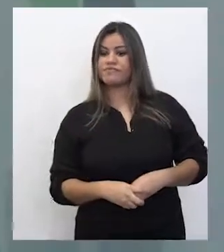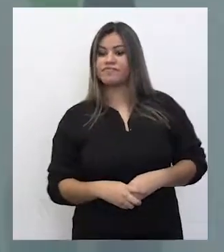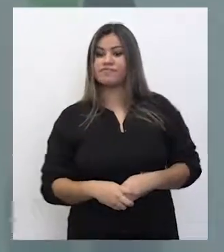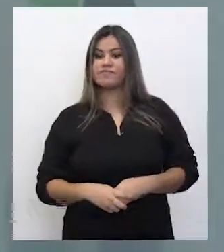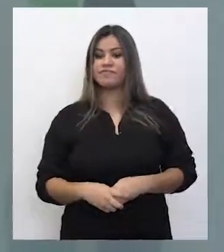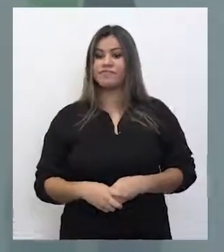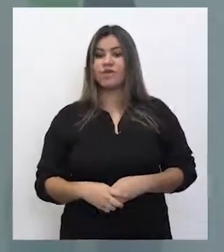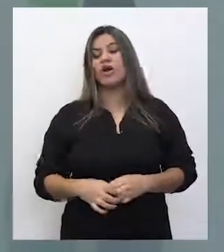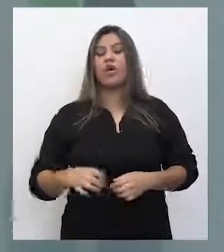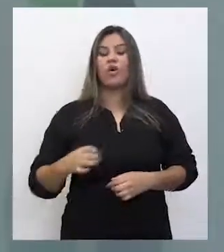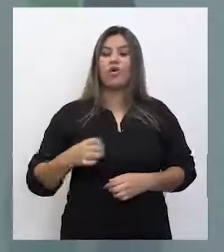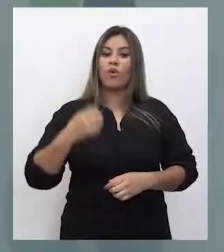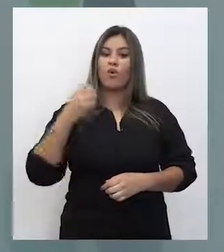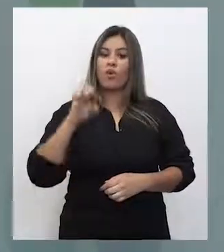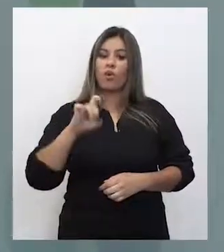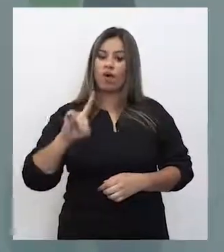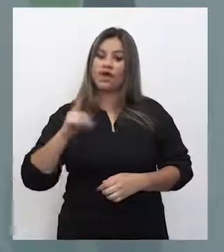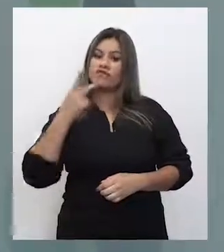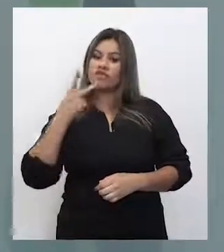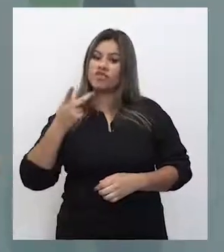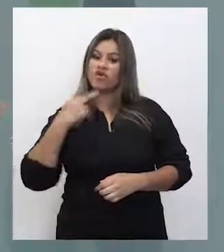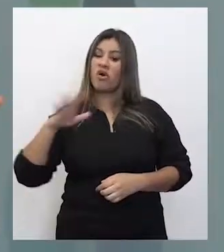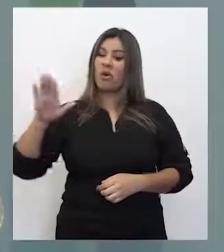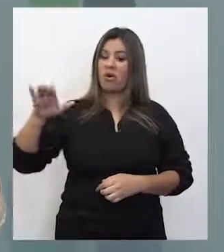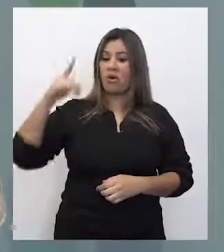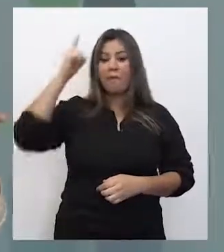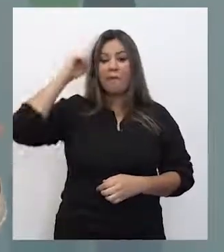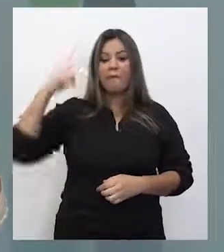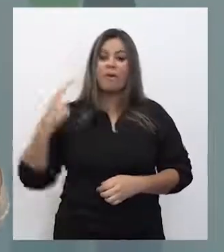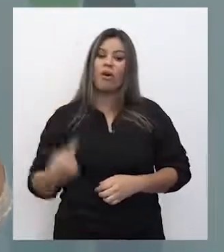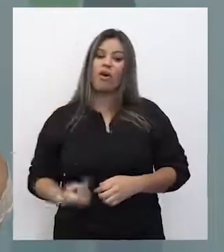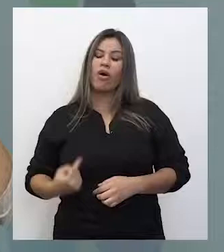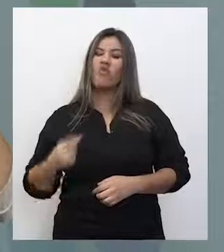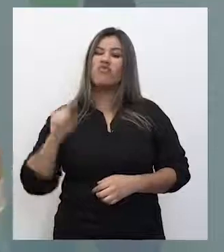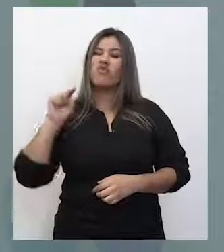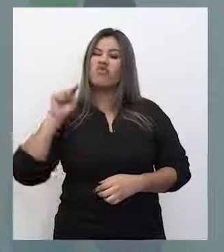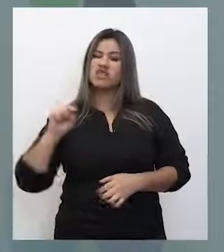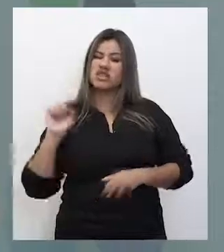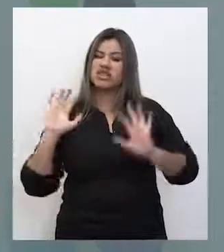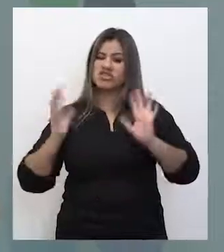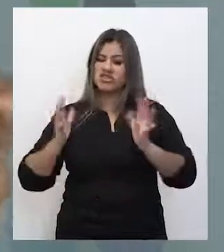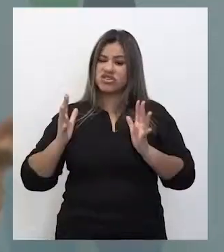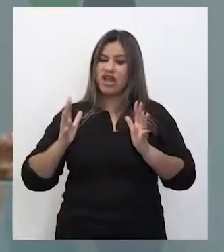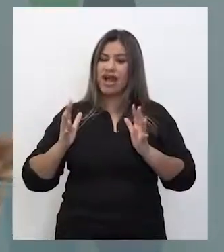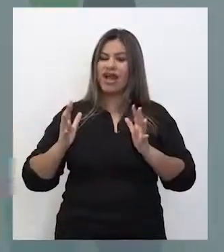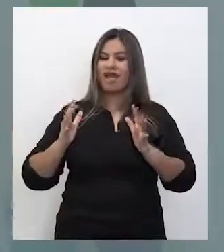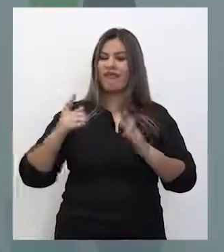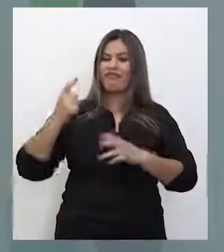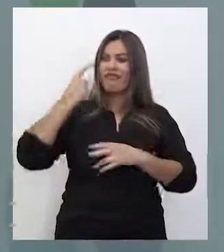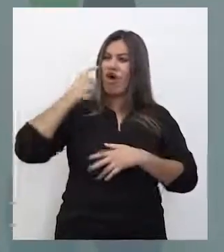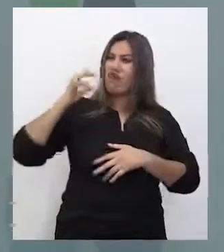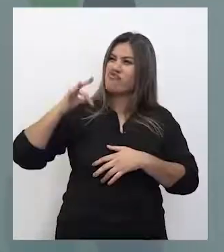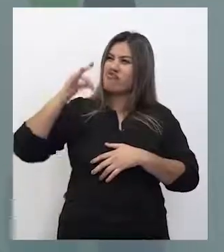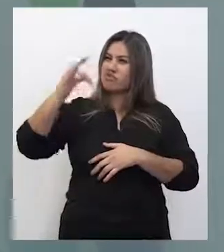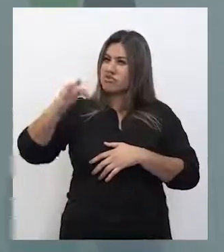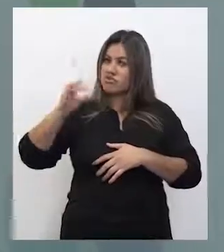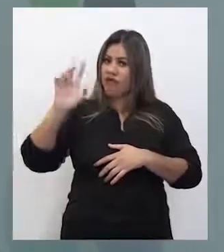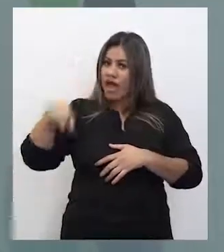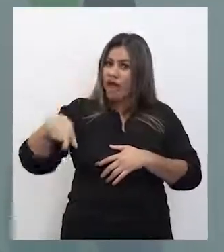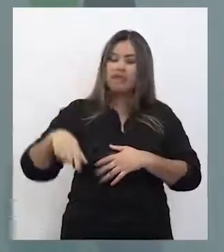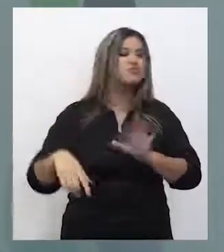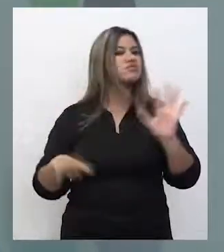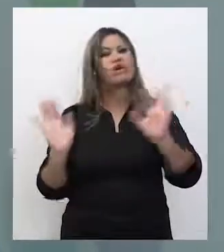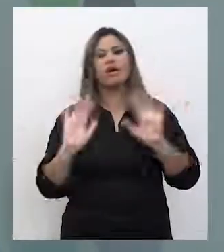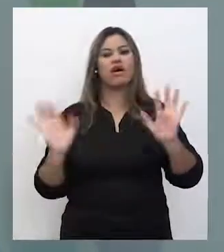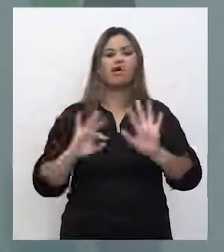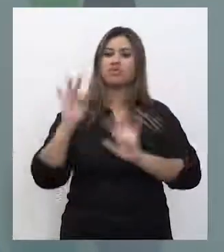O Ed veio aqui para mim. Aí, Mônica, você já estava fazendo uma previsão? Não, o texto não é